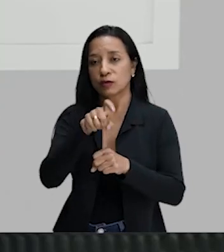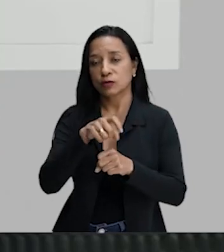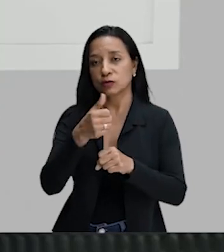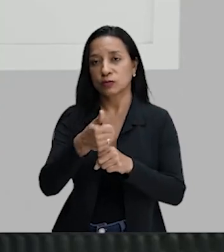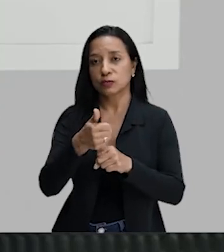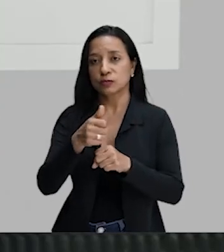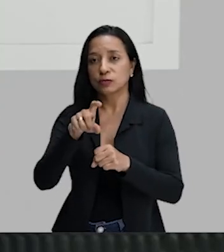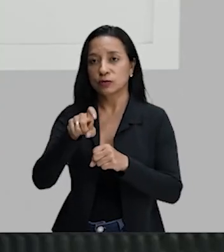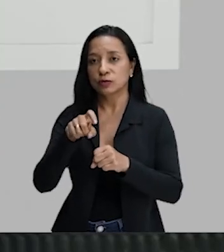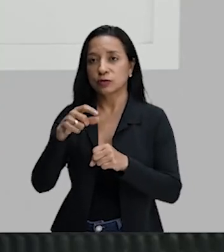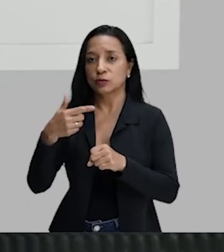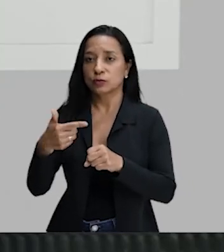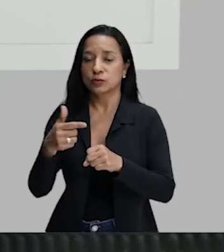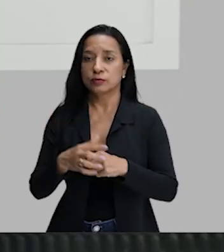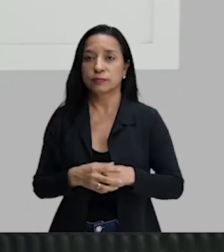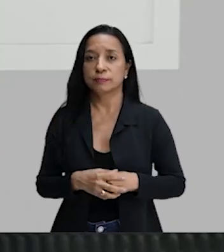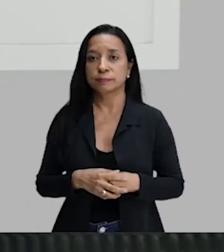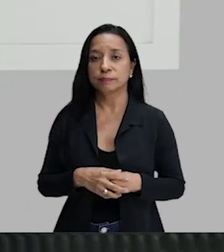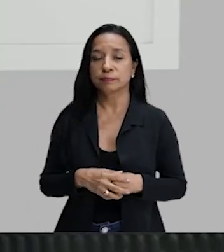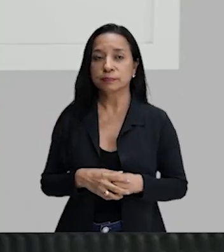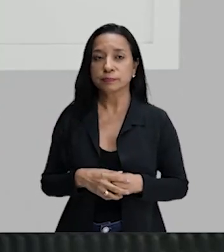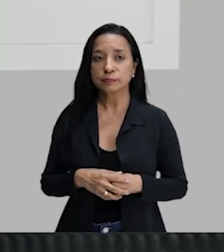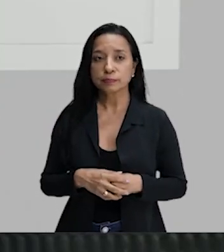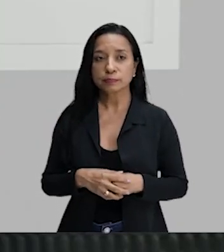x2. x1,